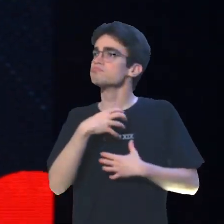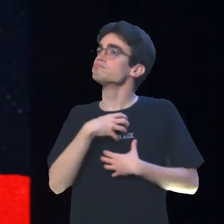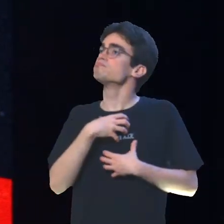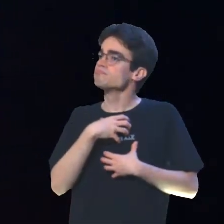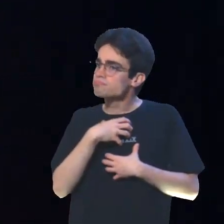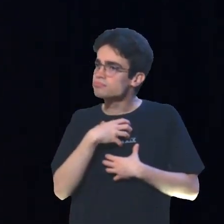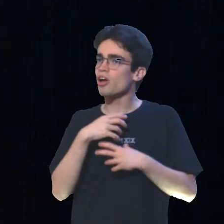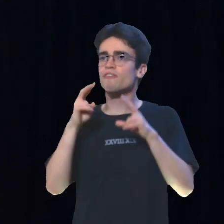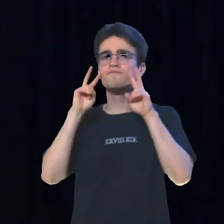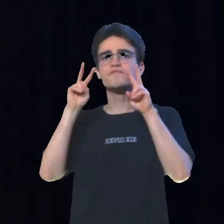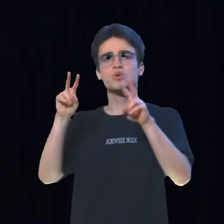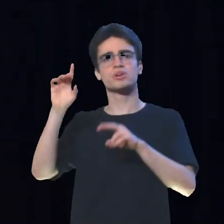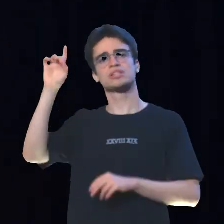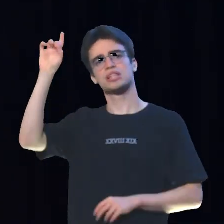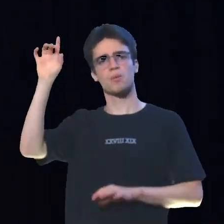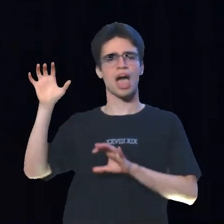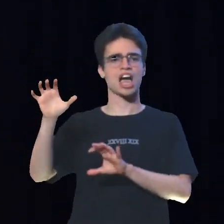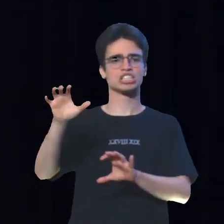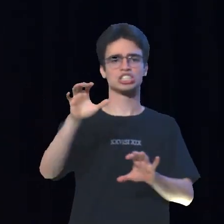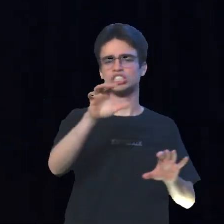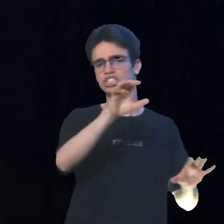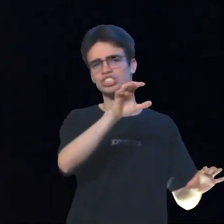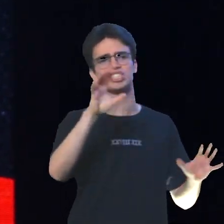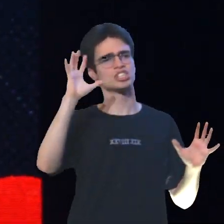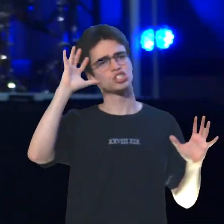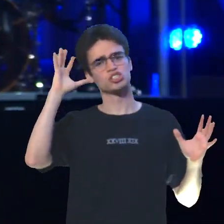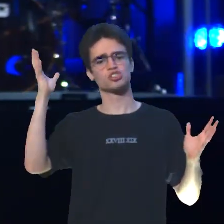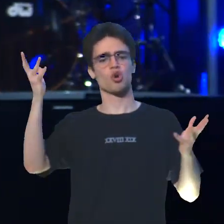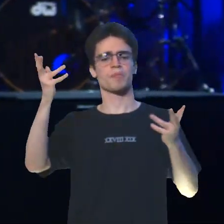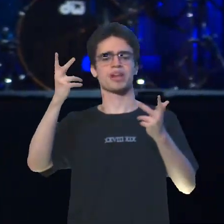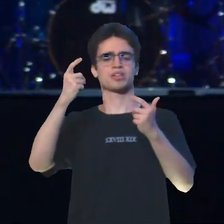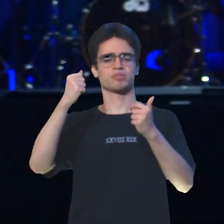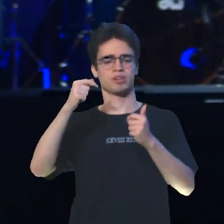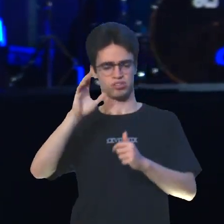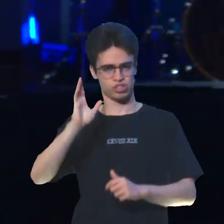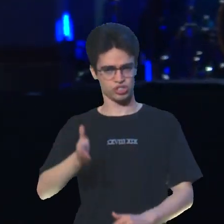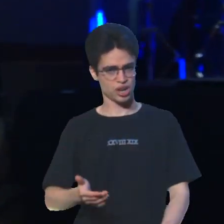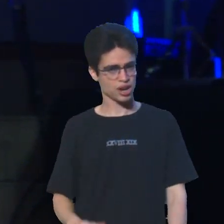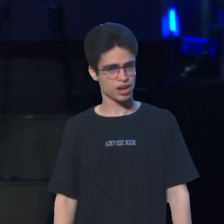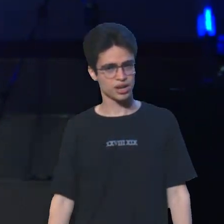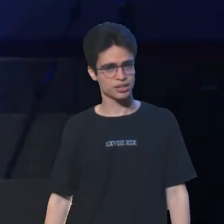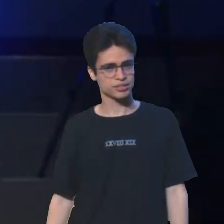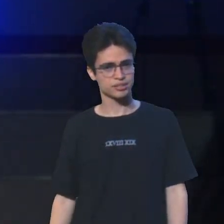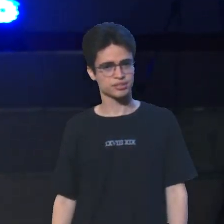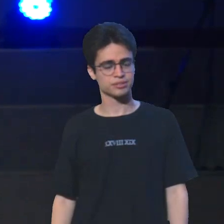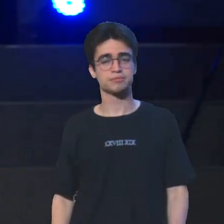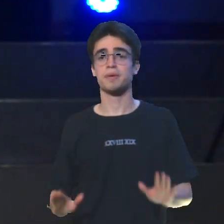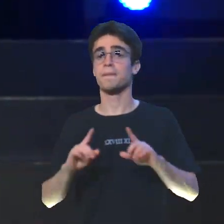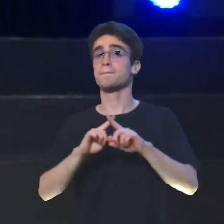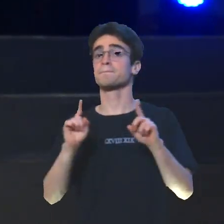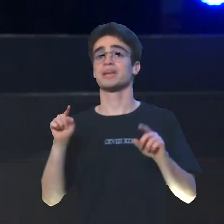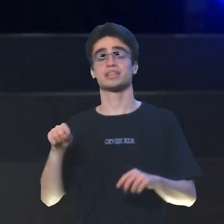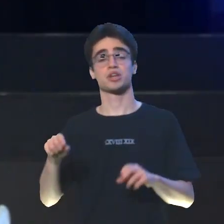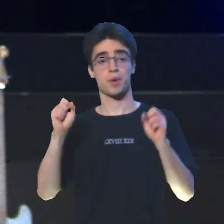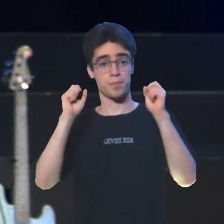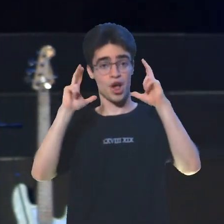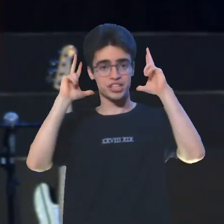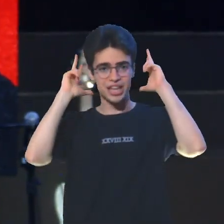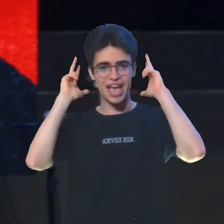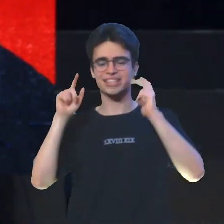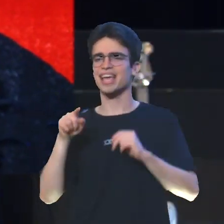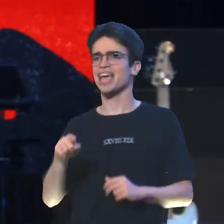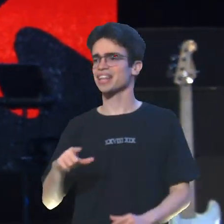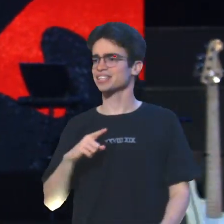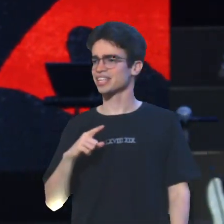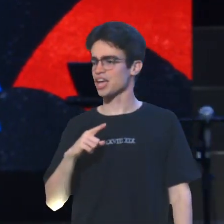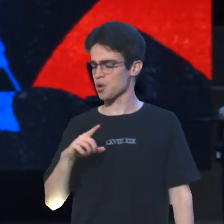viu o agir de Deus de uma maneira sobrenatural. Mas quando Moisés ele está ali com o seu cajado e